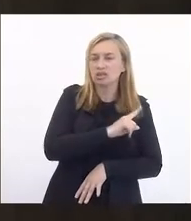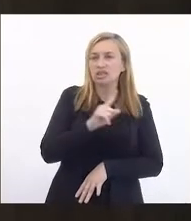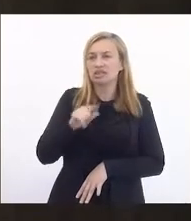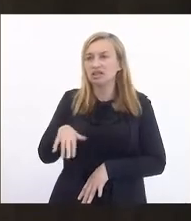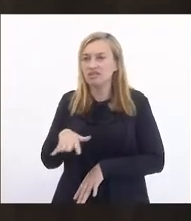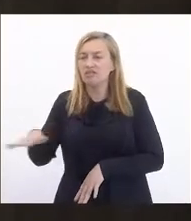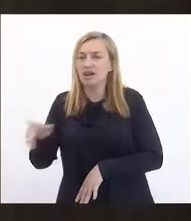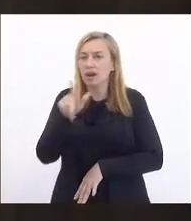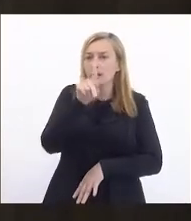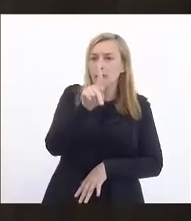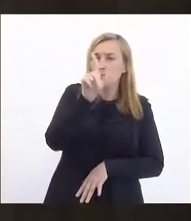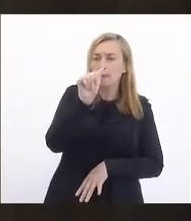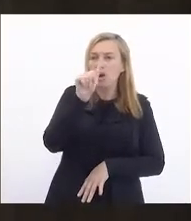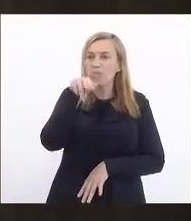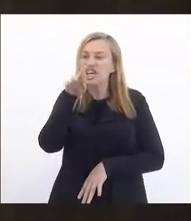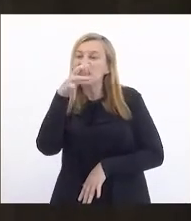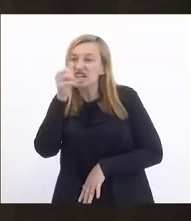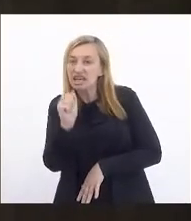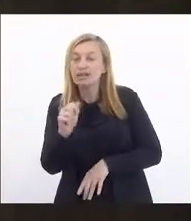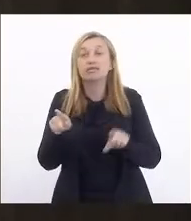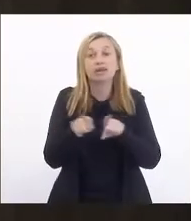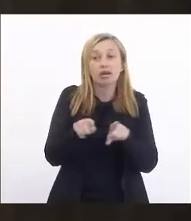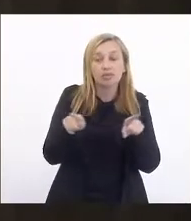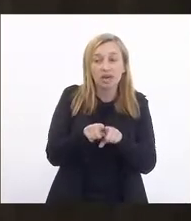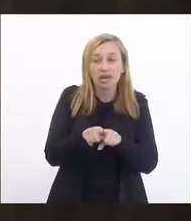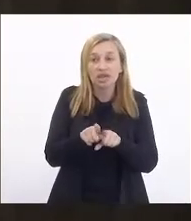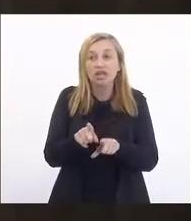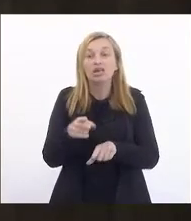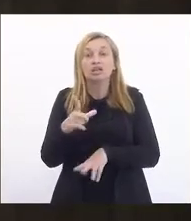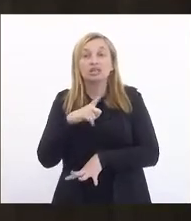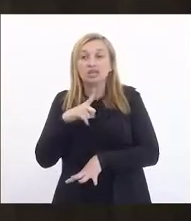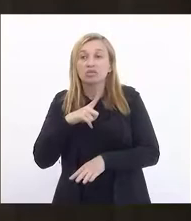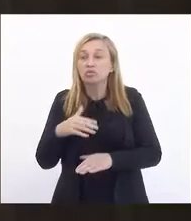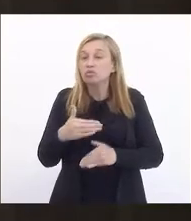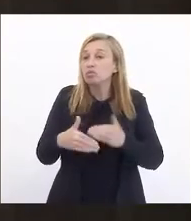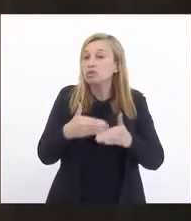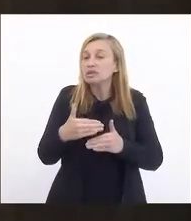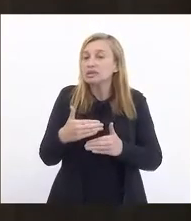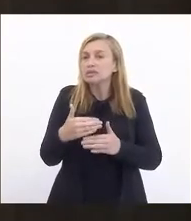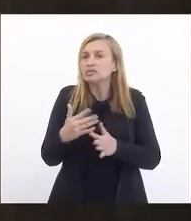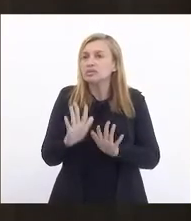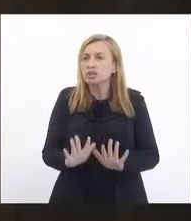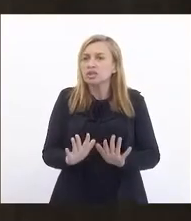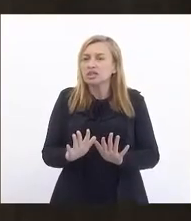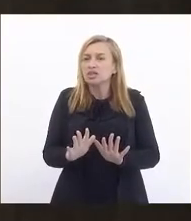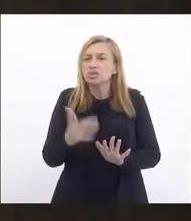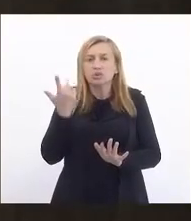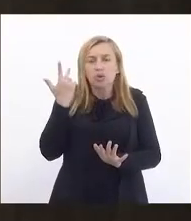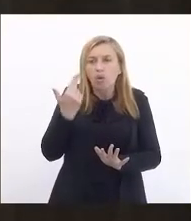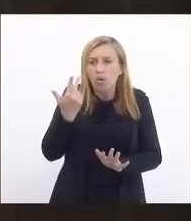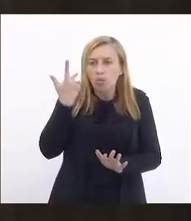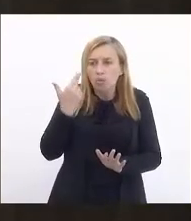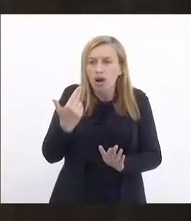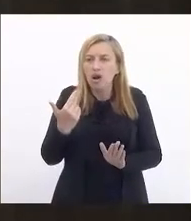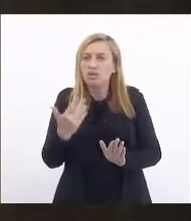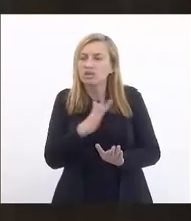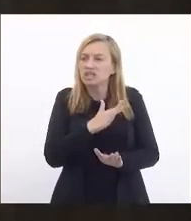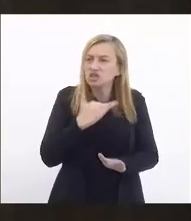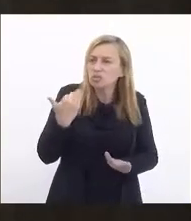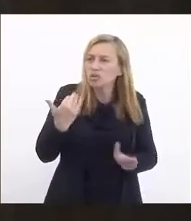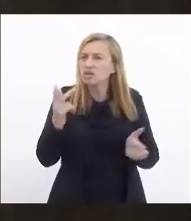da Palmeirinha assim como a gente tem um processo de naturalização das mortes